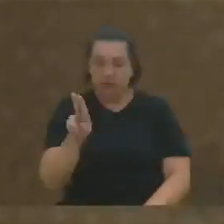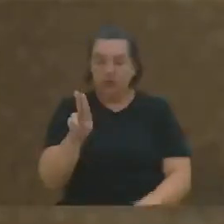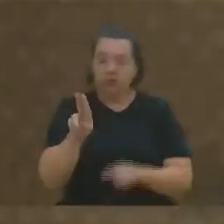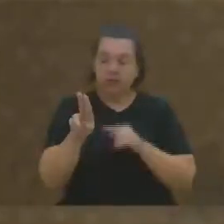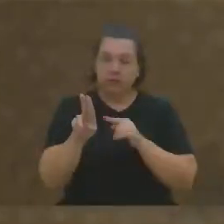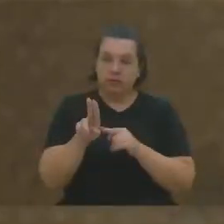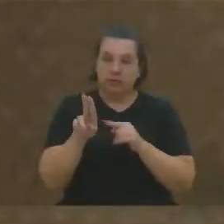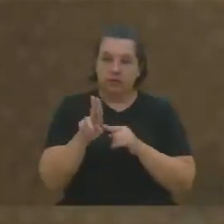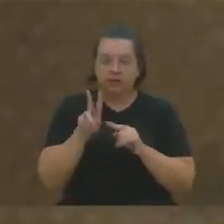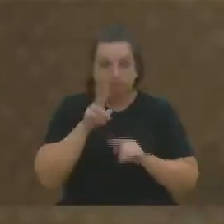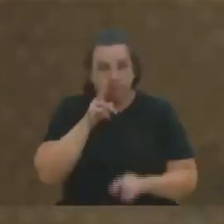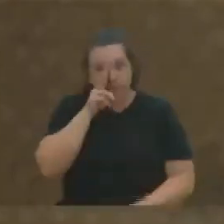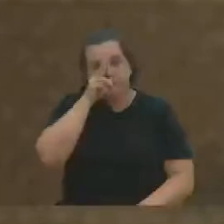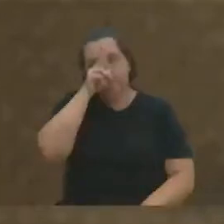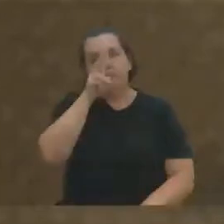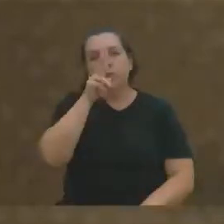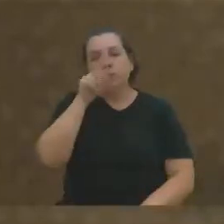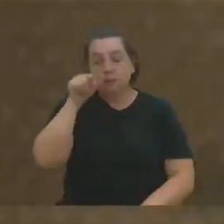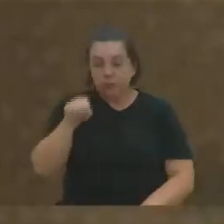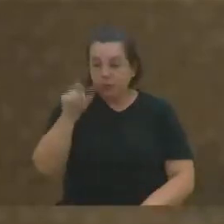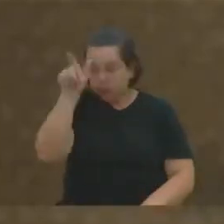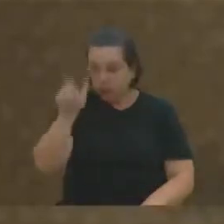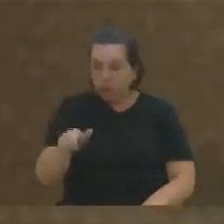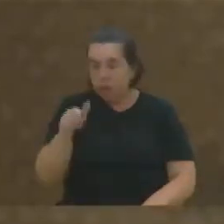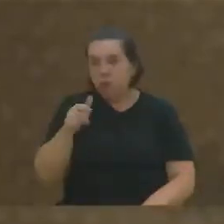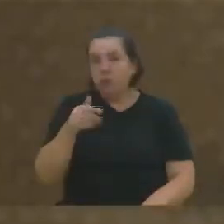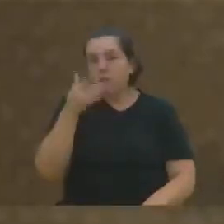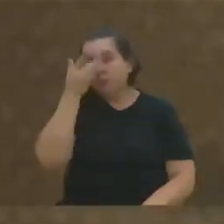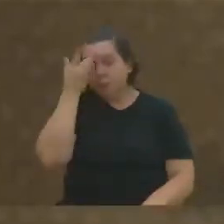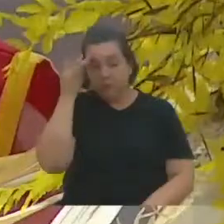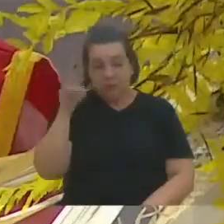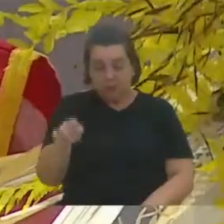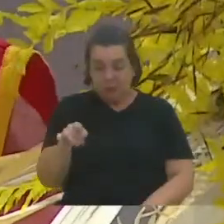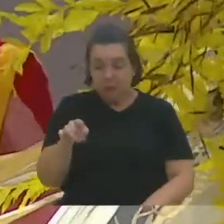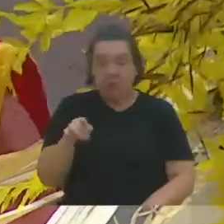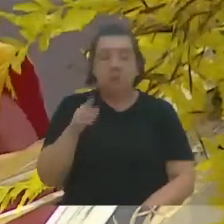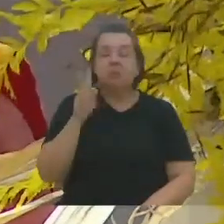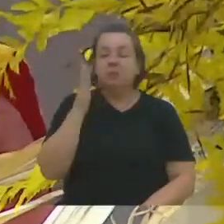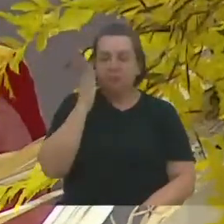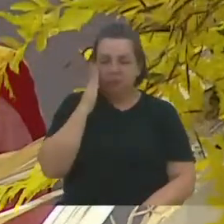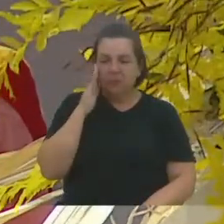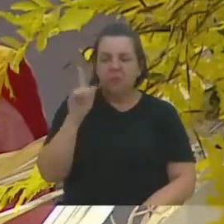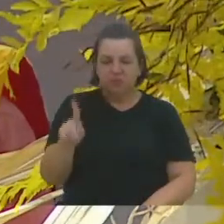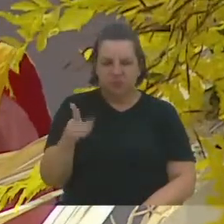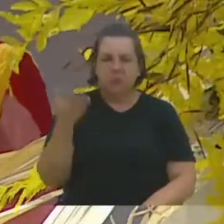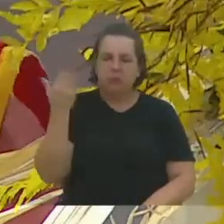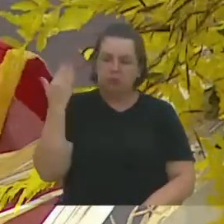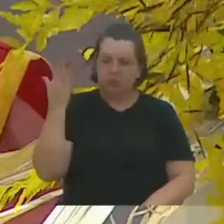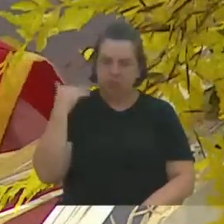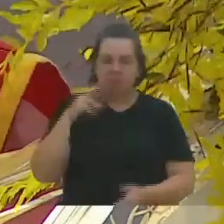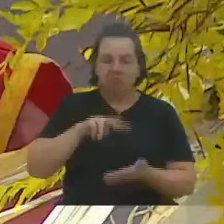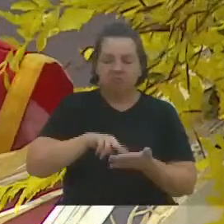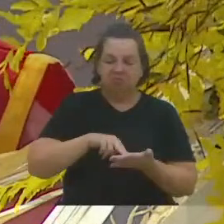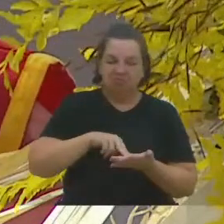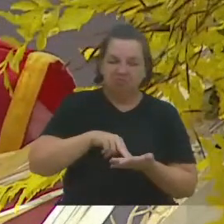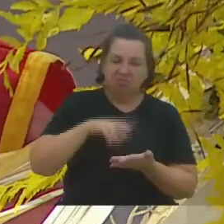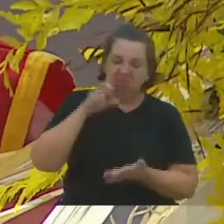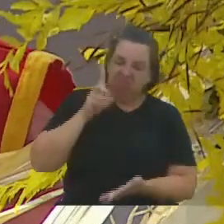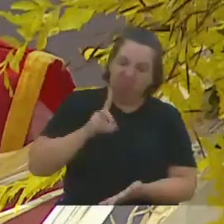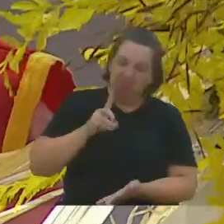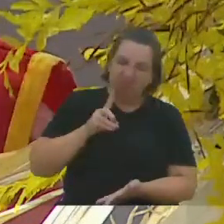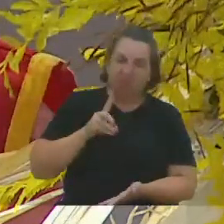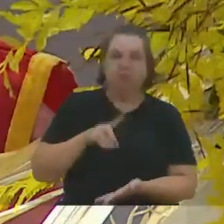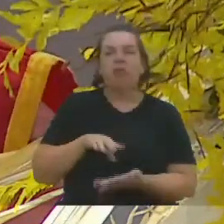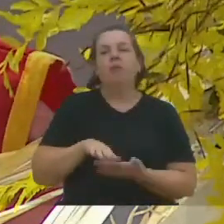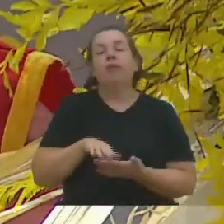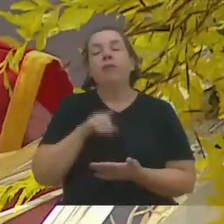acaba de fortalecer este homem que vedes e reconheceis. A fé que vem por